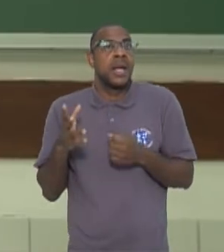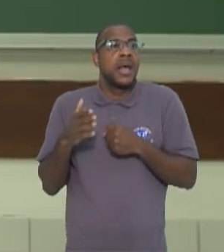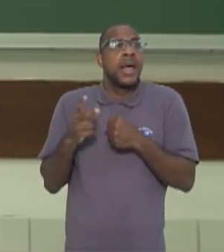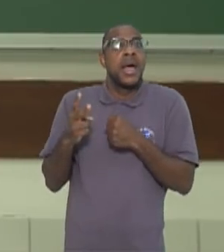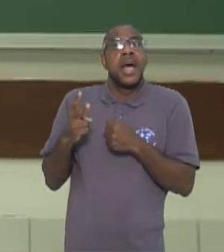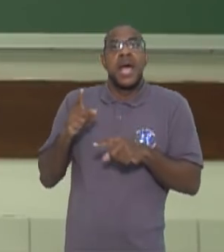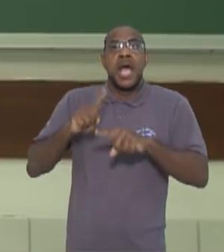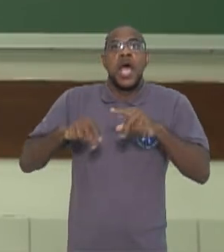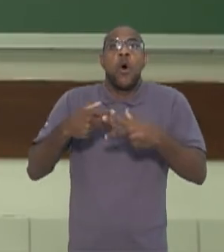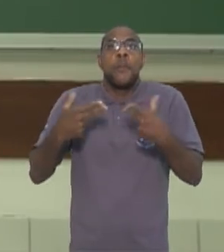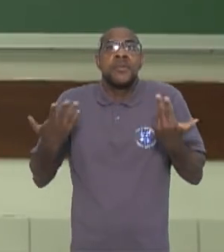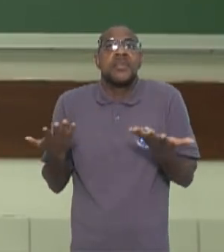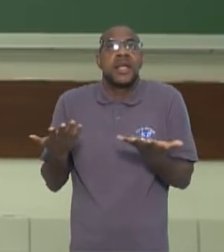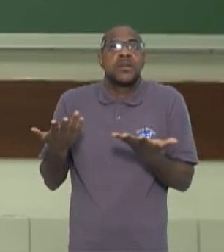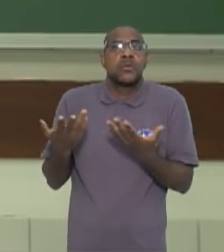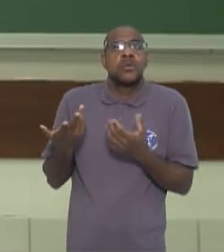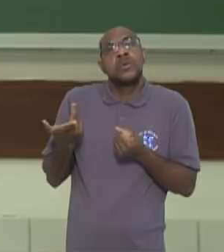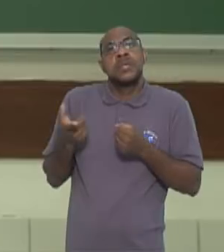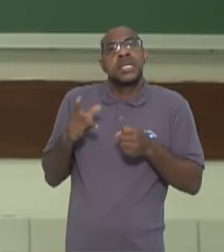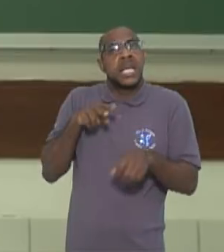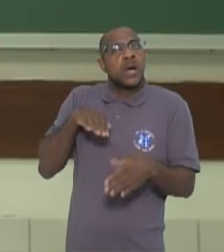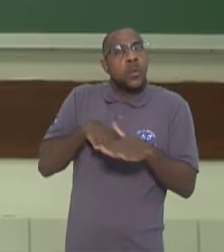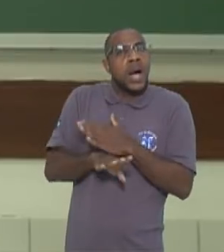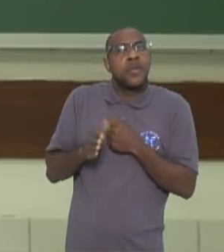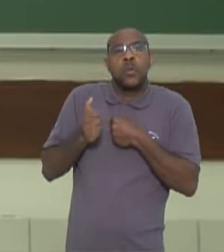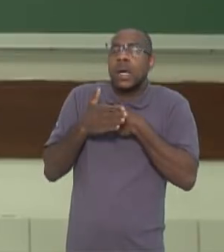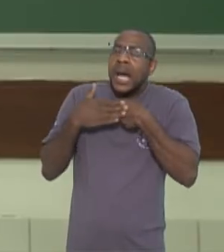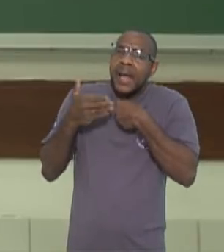para mim. E eu vou guardar, assim como eu tenho